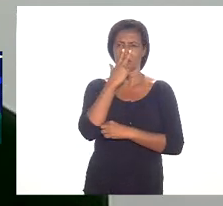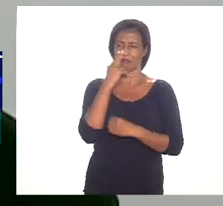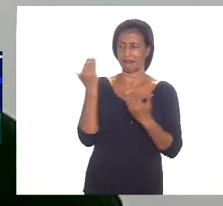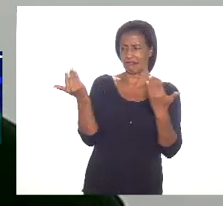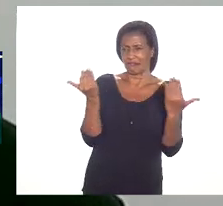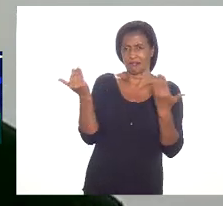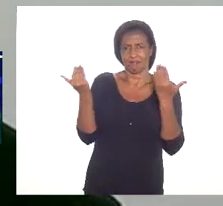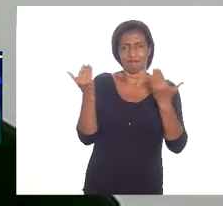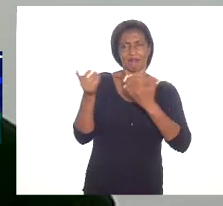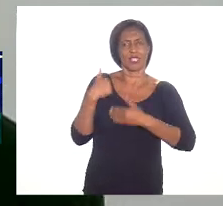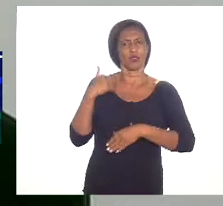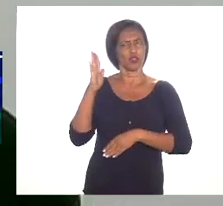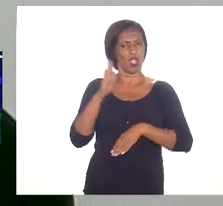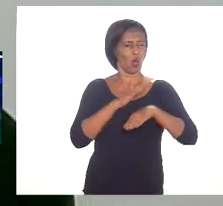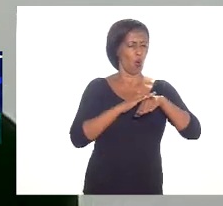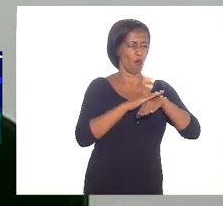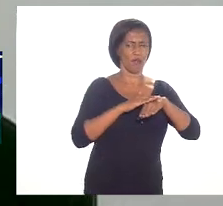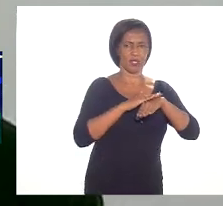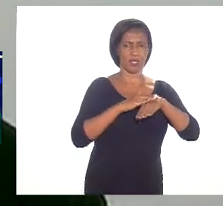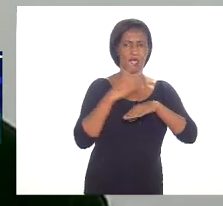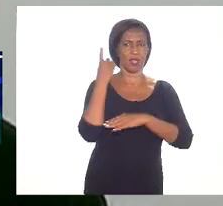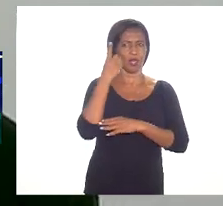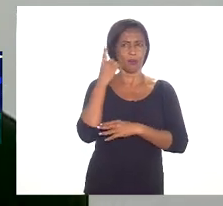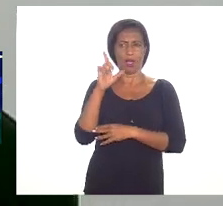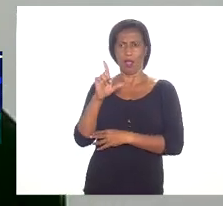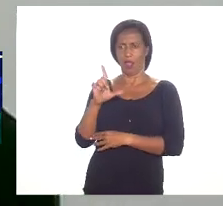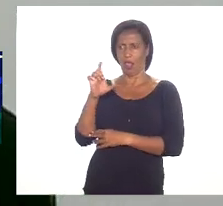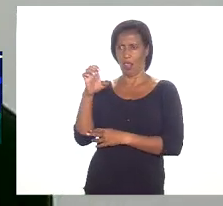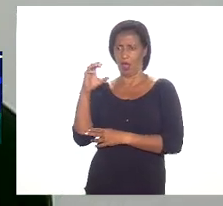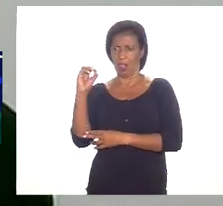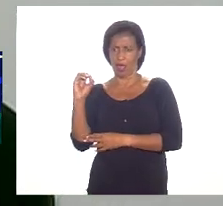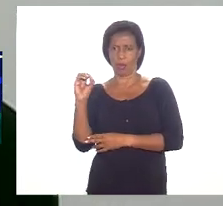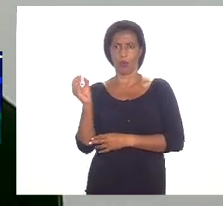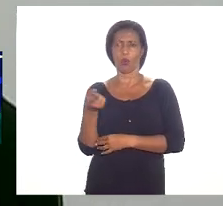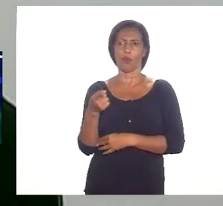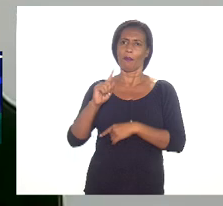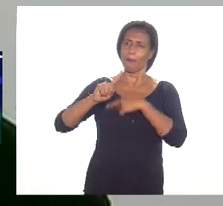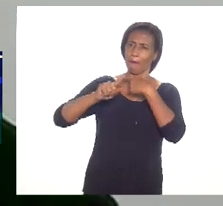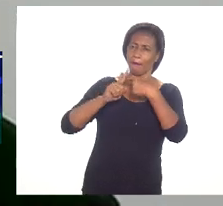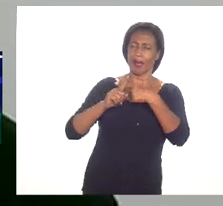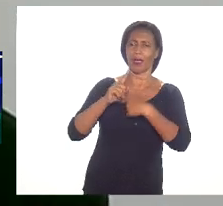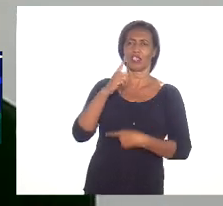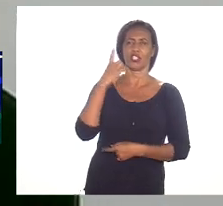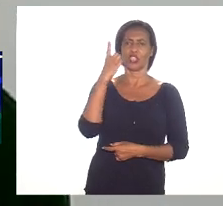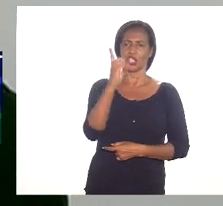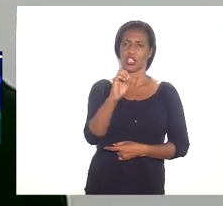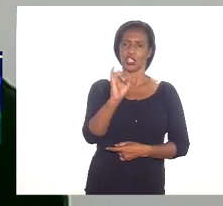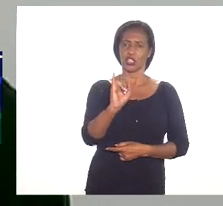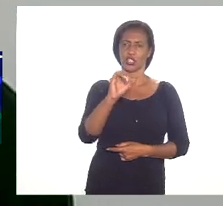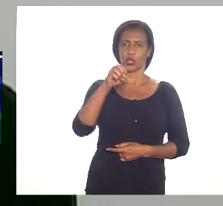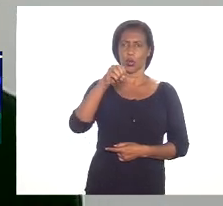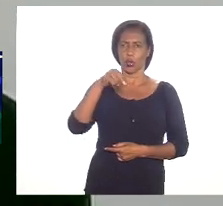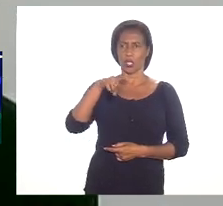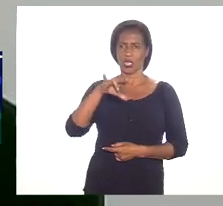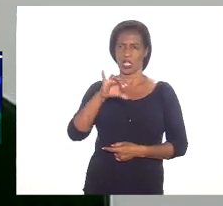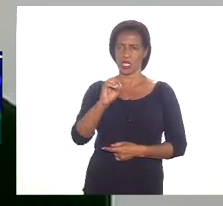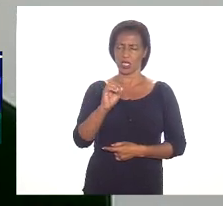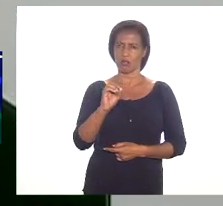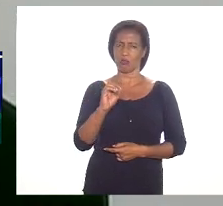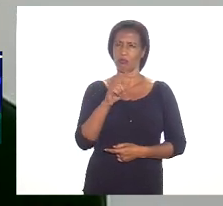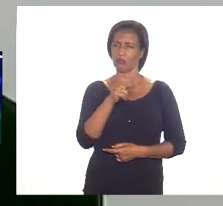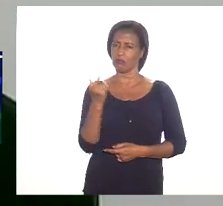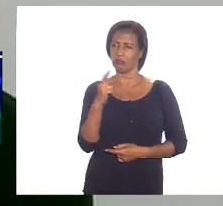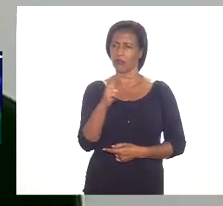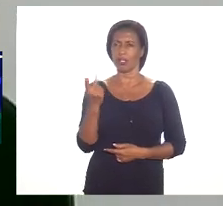Conversei com um tanto com deputado é o vier a Dionísio Lins no intuito de que nós não substitutivo em contraste com os uma